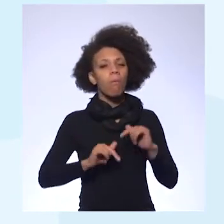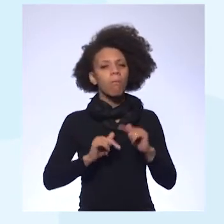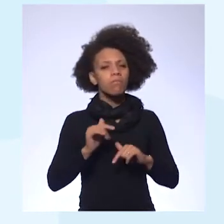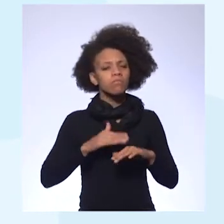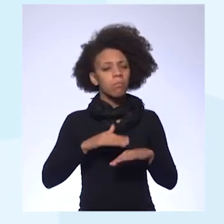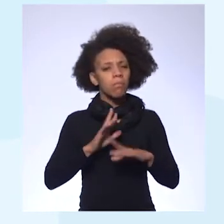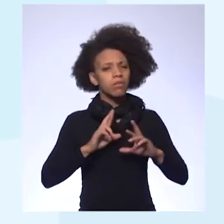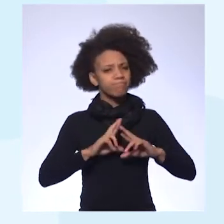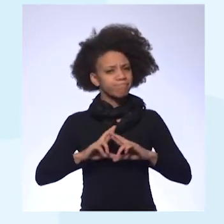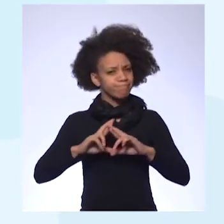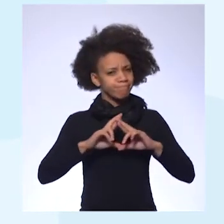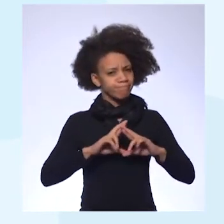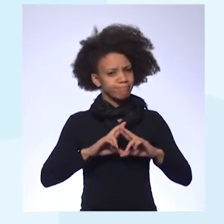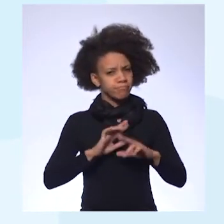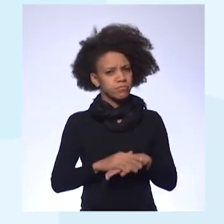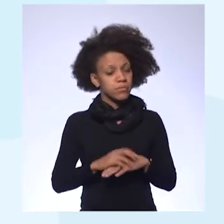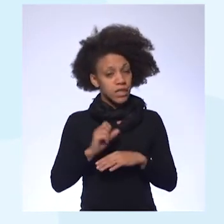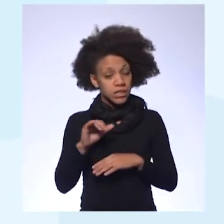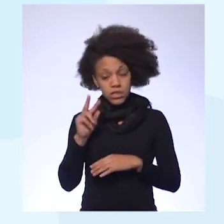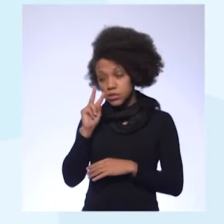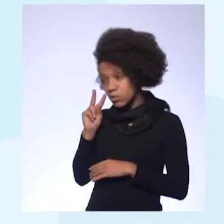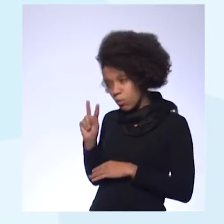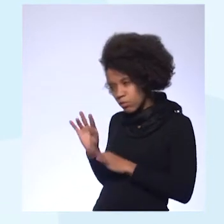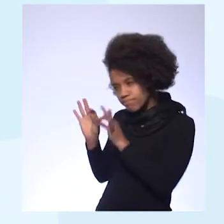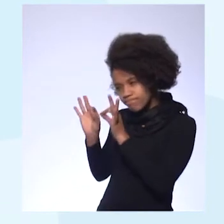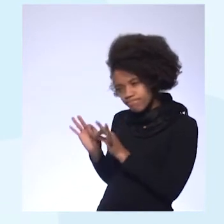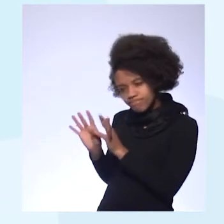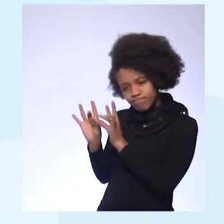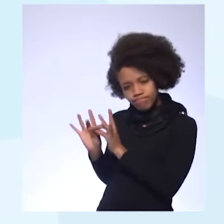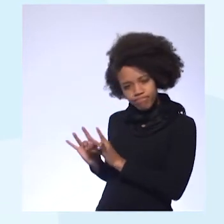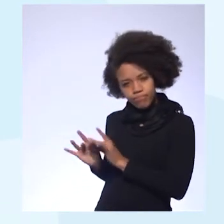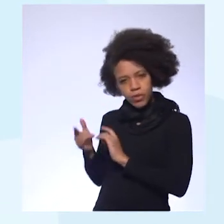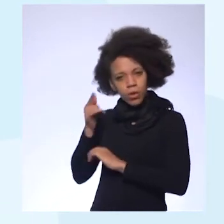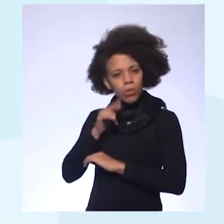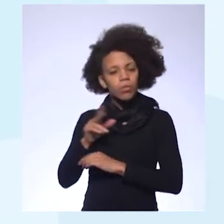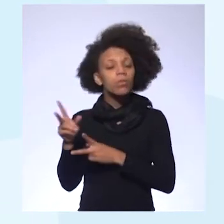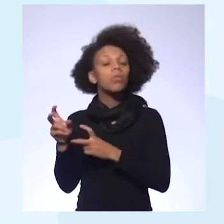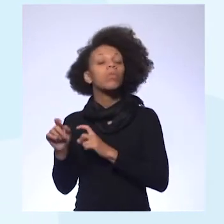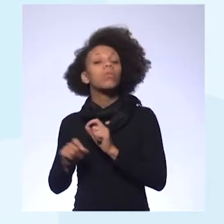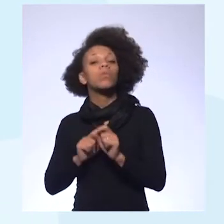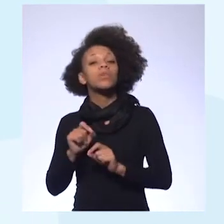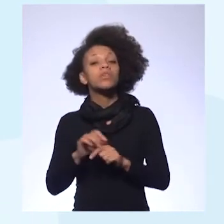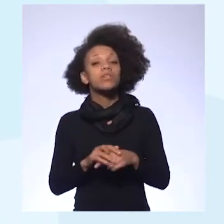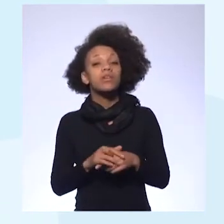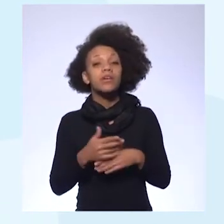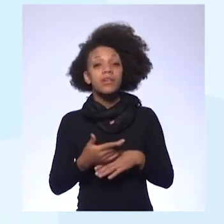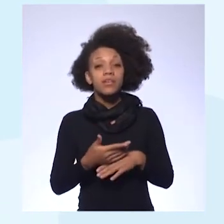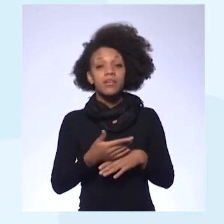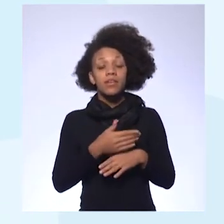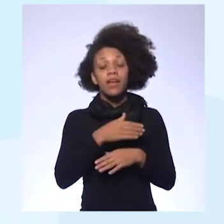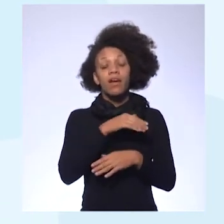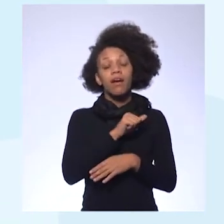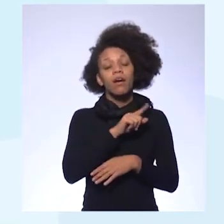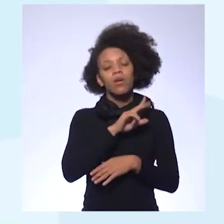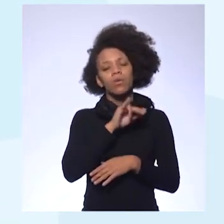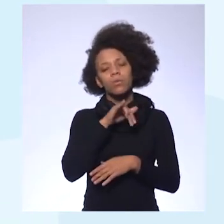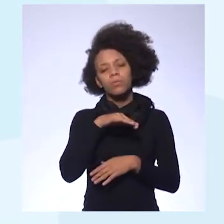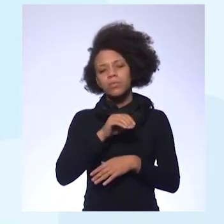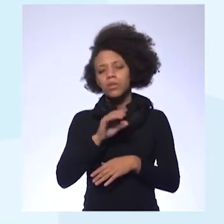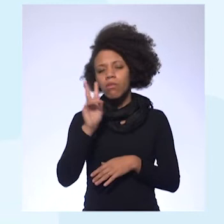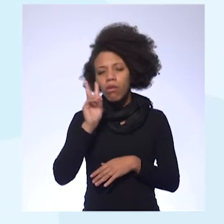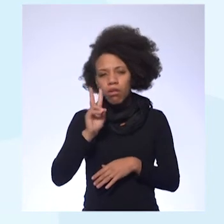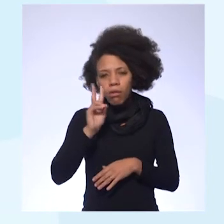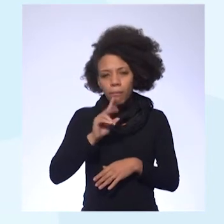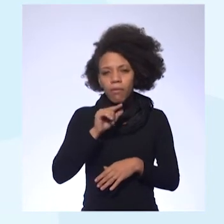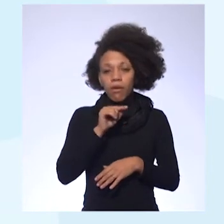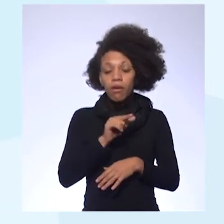mais reciclado? Se a gente olhar nitidamente, a gente consegue observar que é a lata de alumínio. Lembrando que a lata de